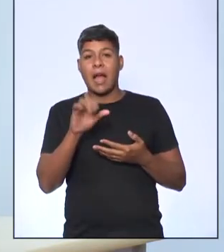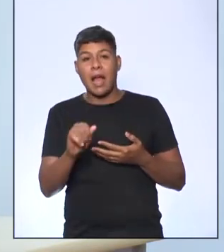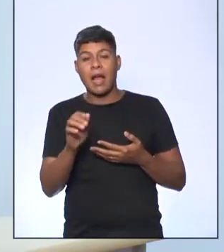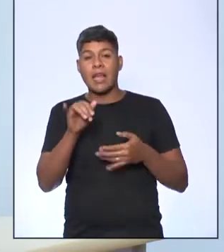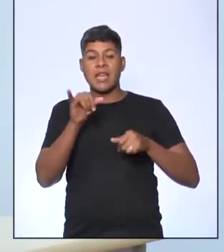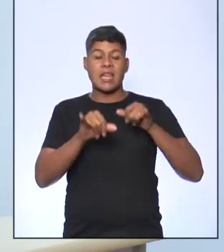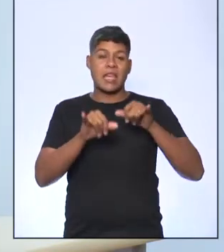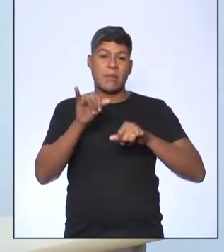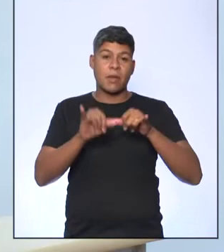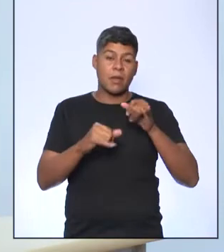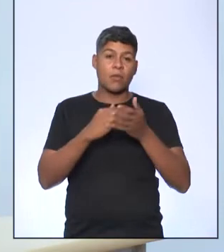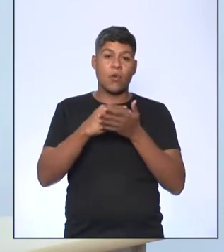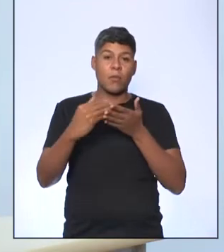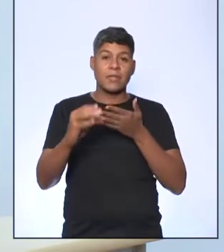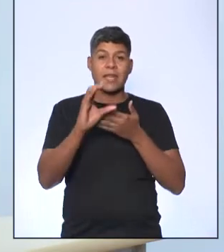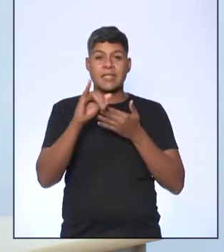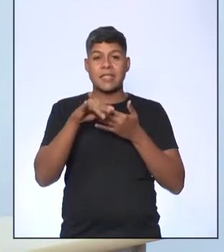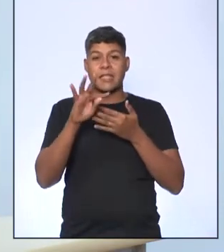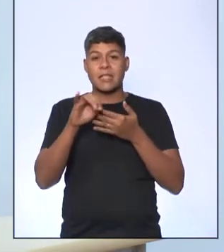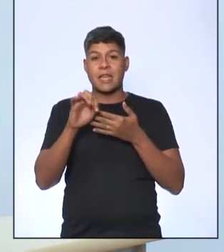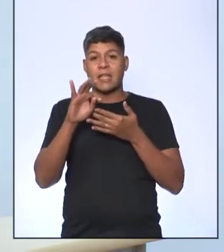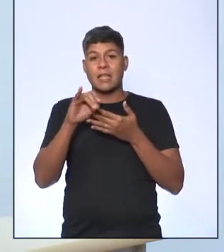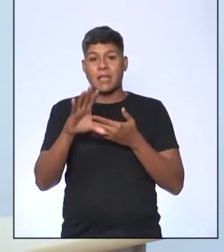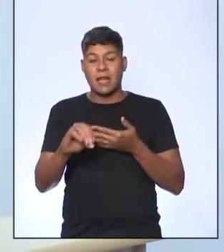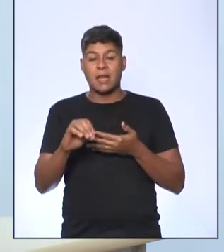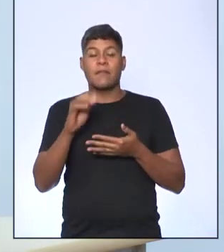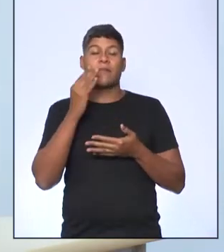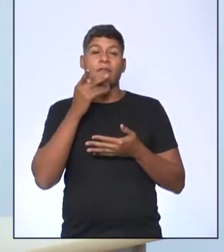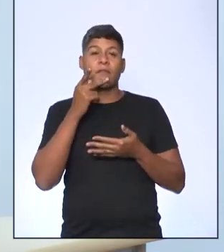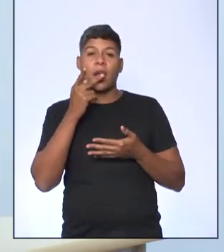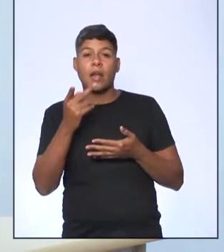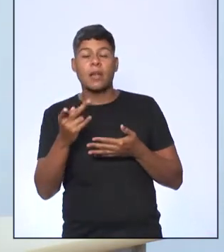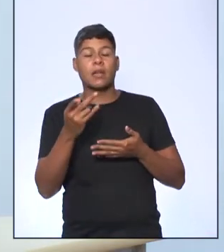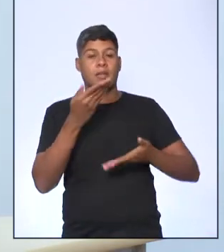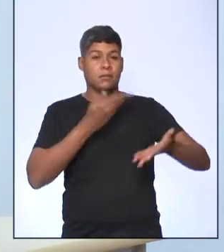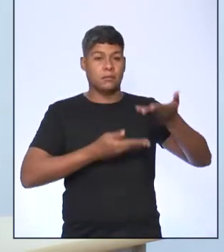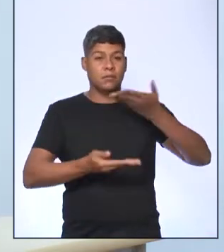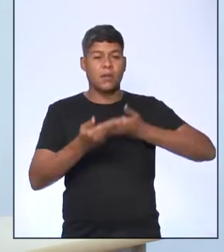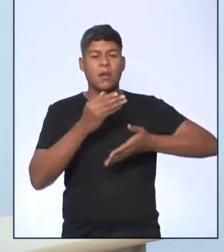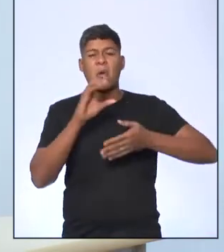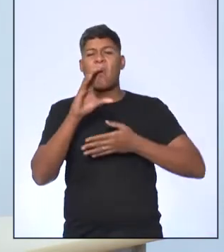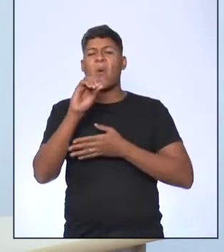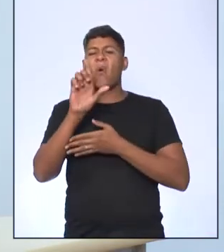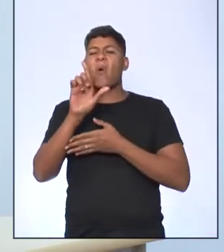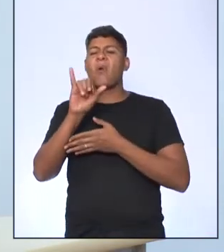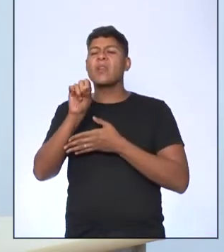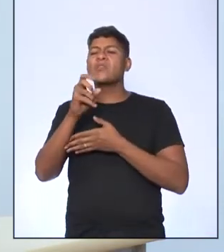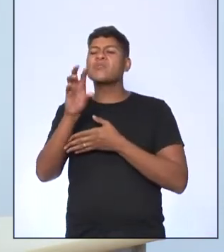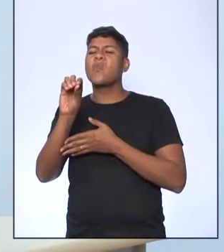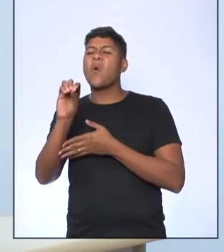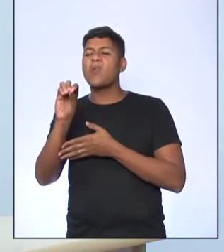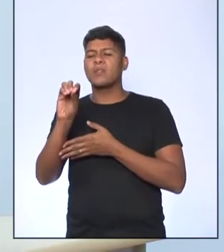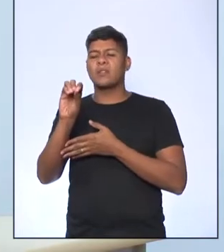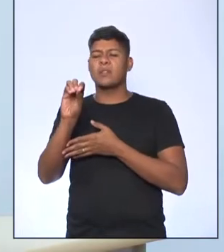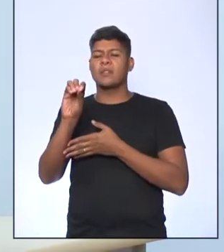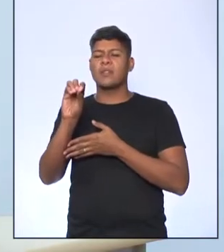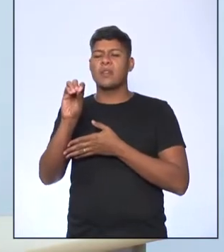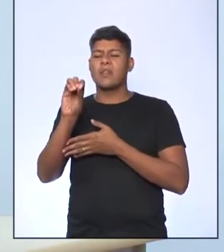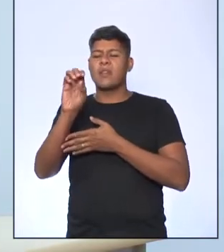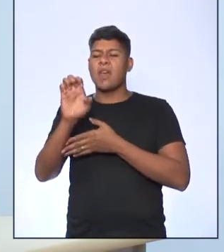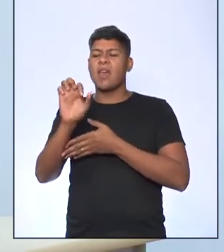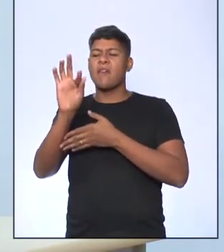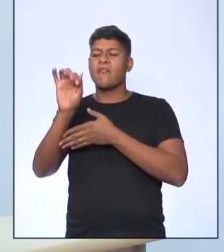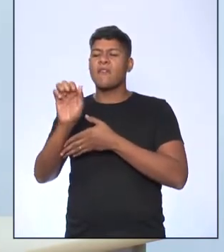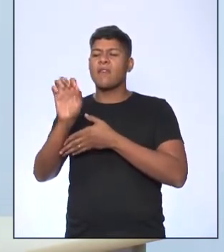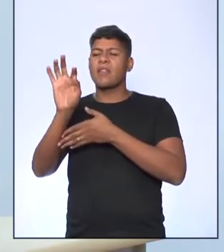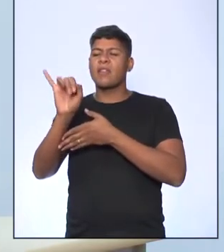começar a parte de cinética química, nós falamos sobre colisões efetivas, tá? O que são essas colisões efetivas? São aquelas